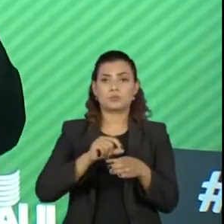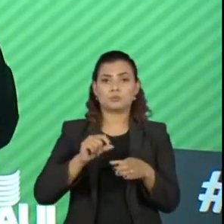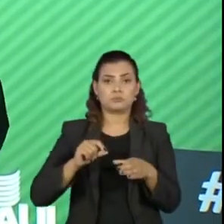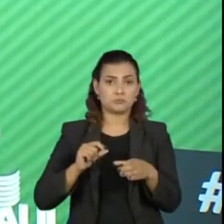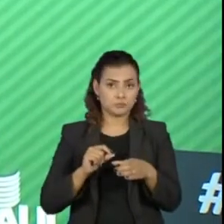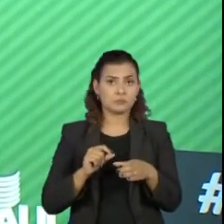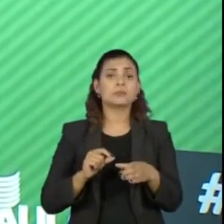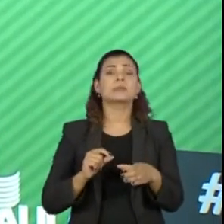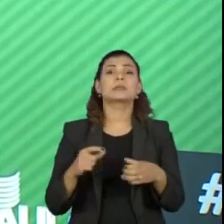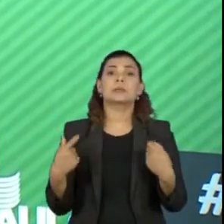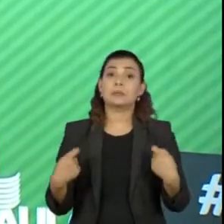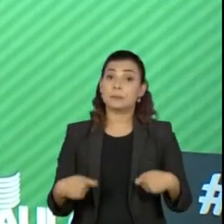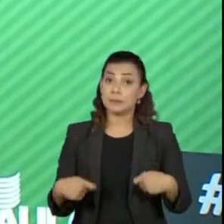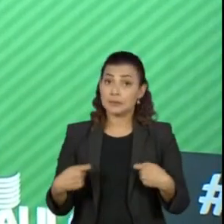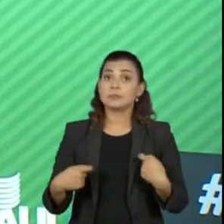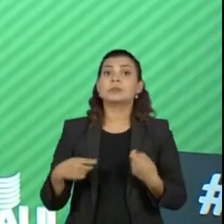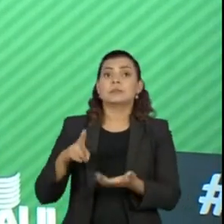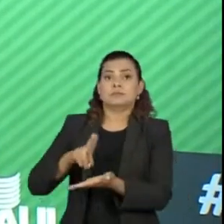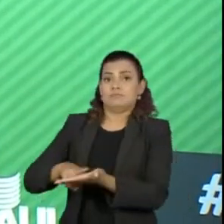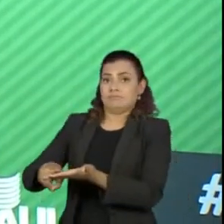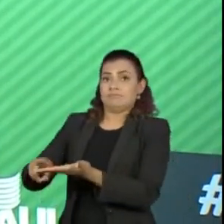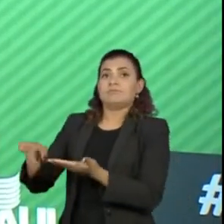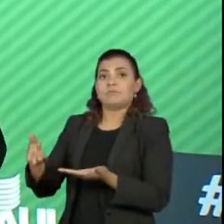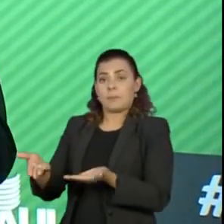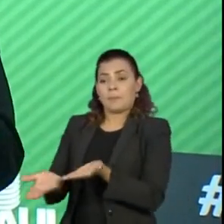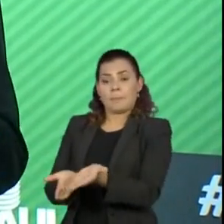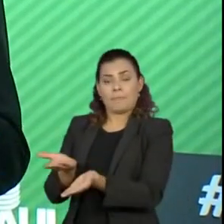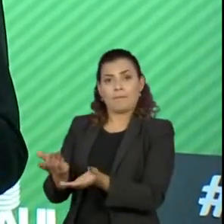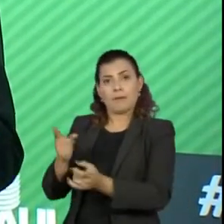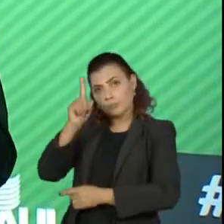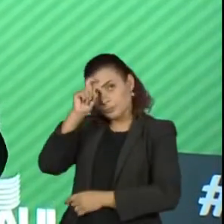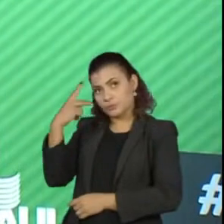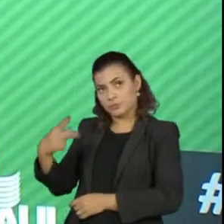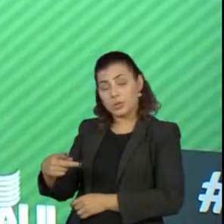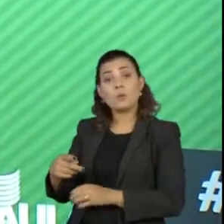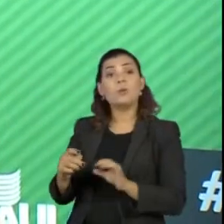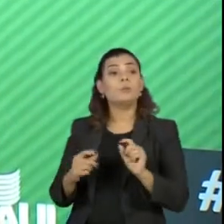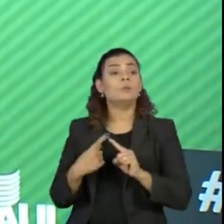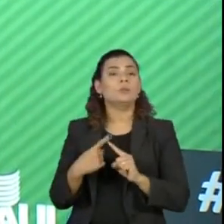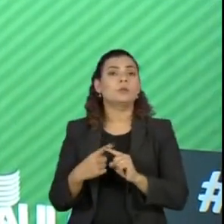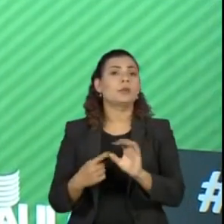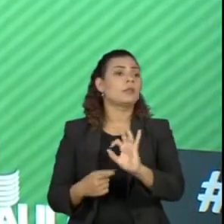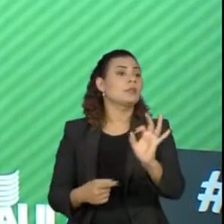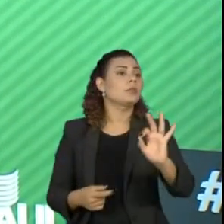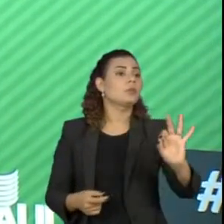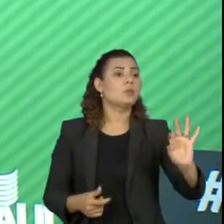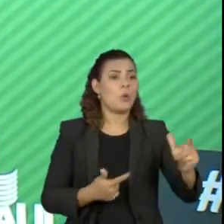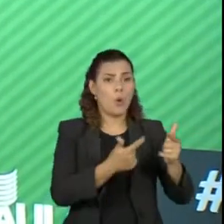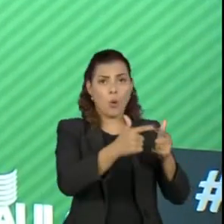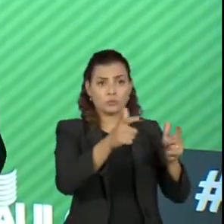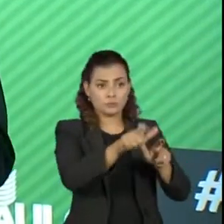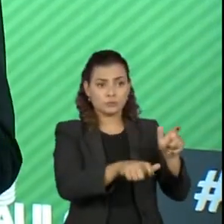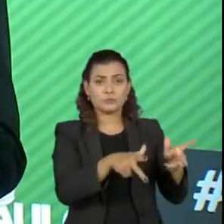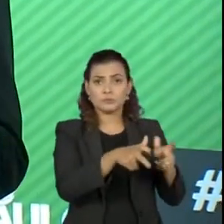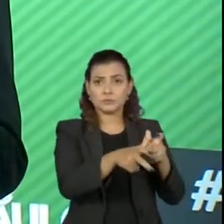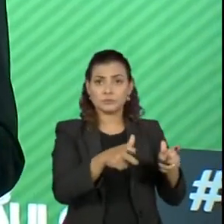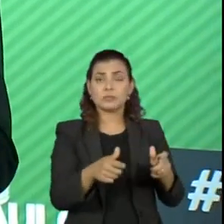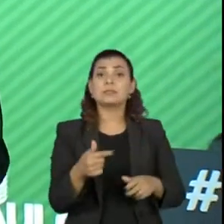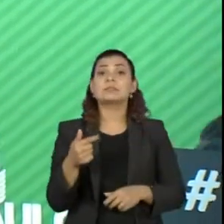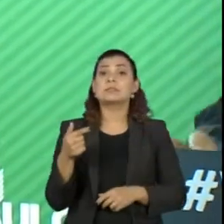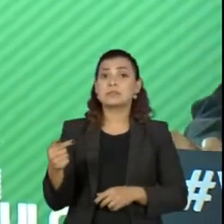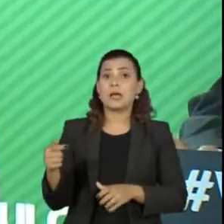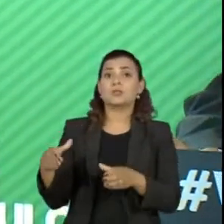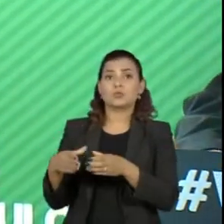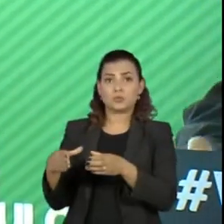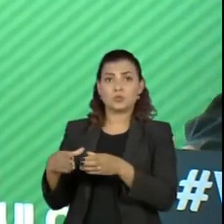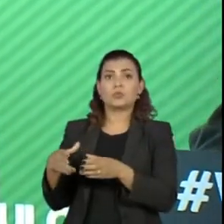que precisa de internação hospitalar é que nenhum dos participantes do grupo vacinado e 7 participantes do